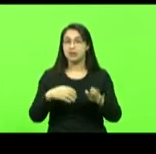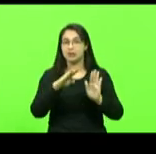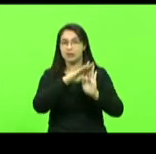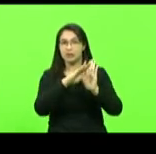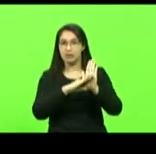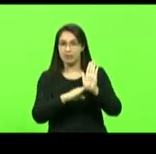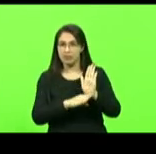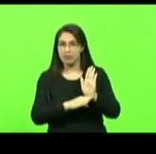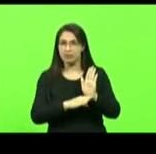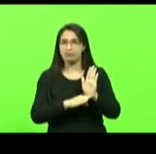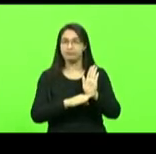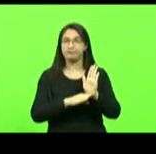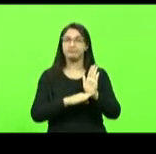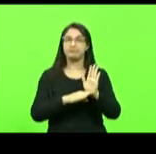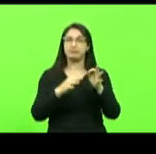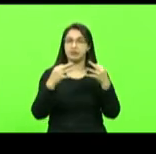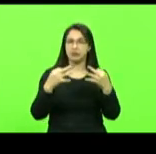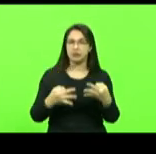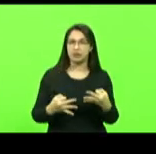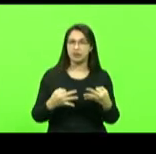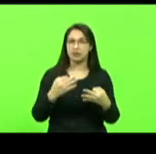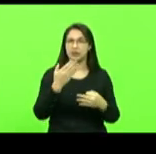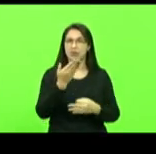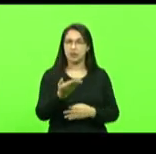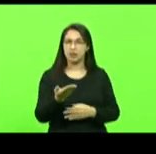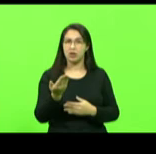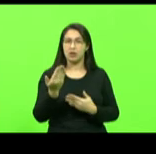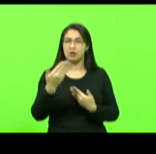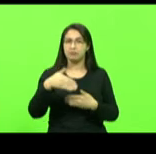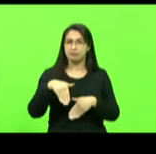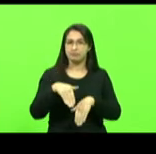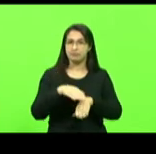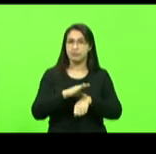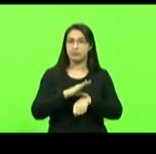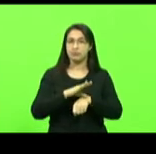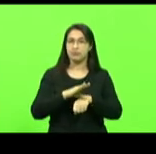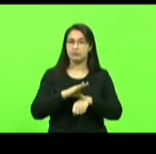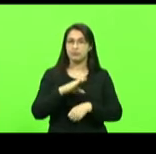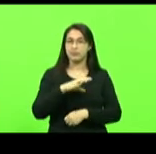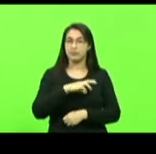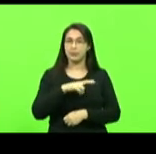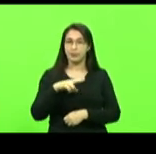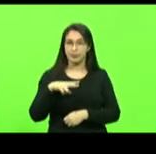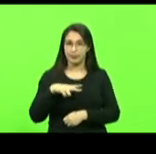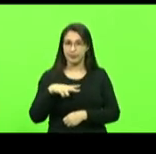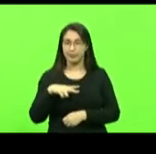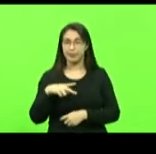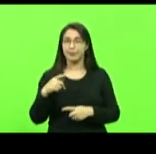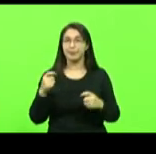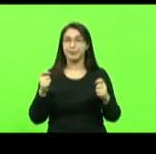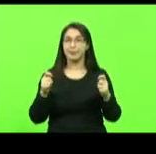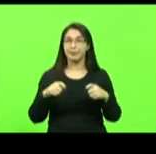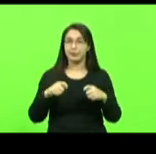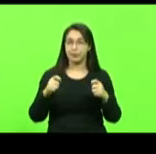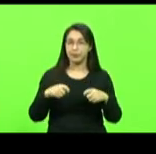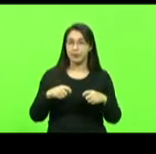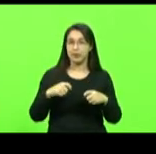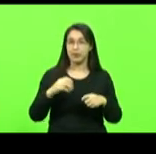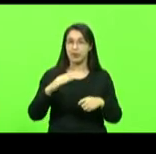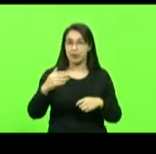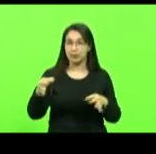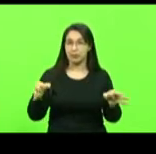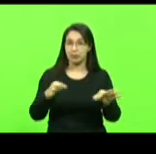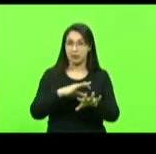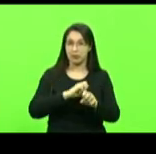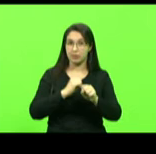um compromisso em relação ao concurso público, para que a gente possa efetivá-lo assim que houver as restrições pela pandemia, né? Que